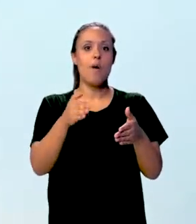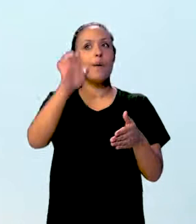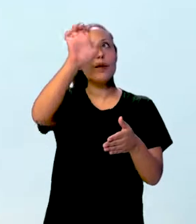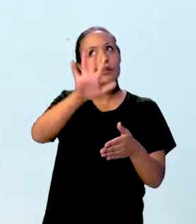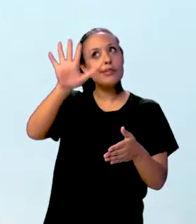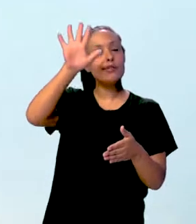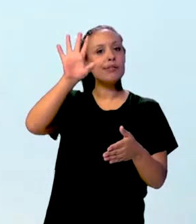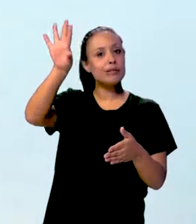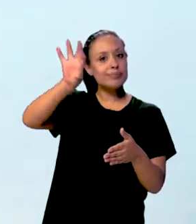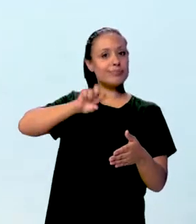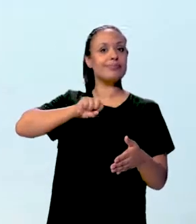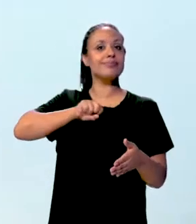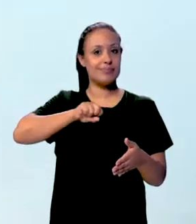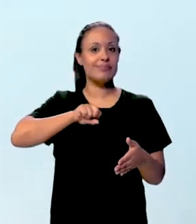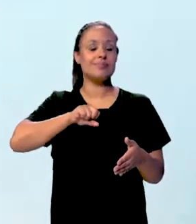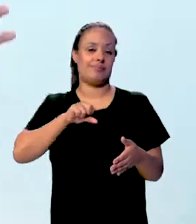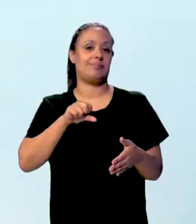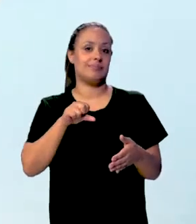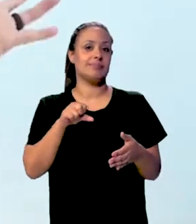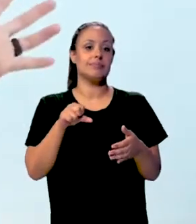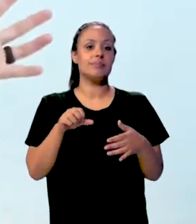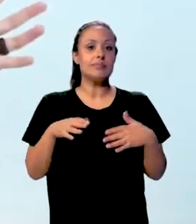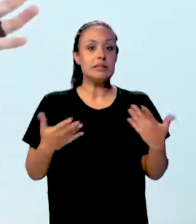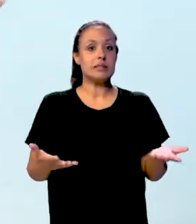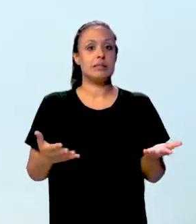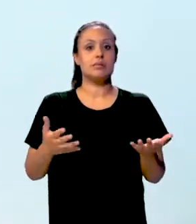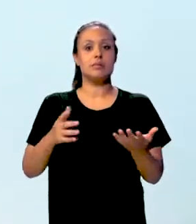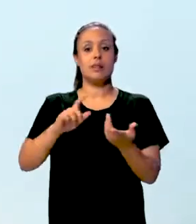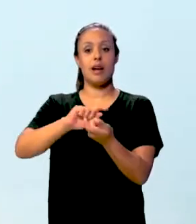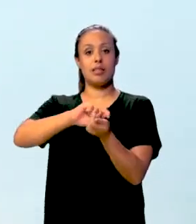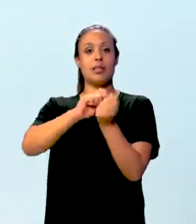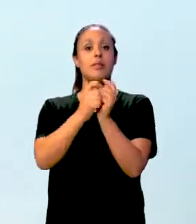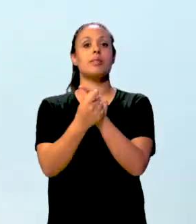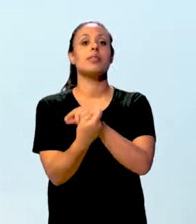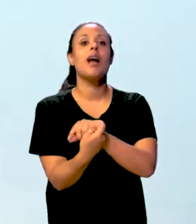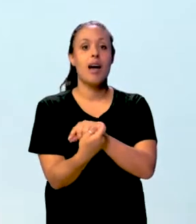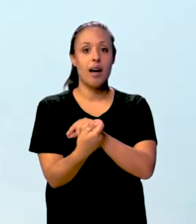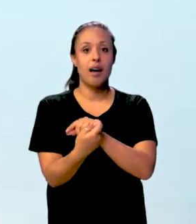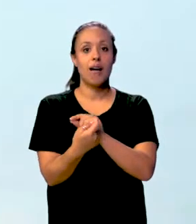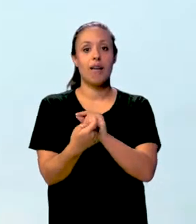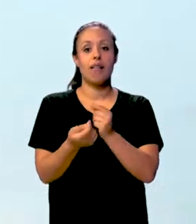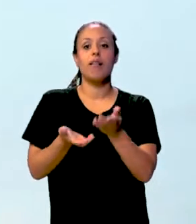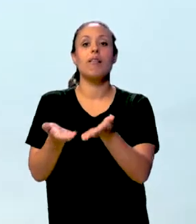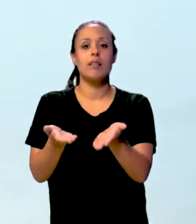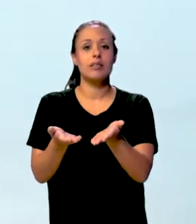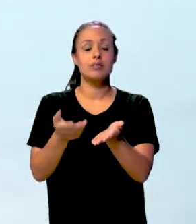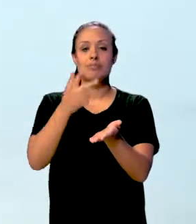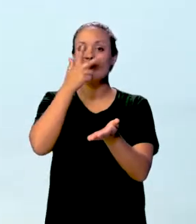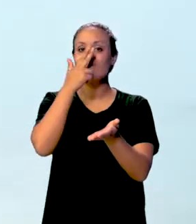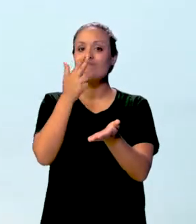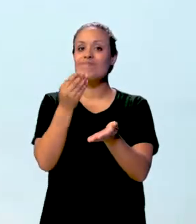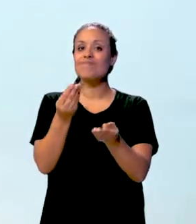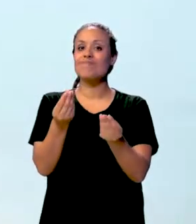né? Então, adaptar esse ideal de humano de maneira acrítica acaba por